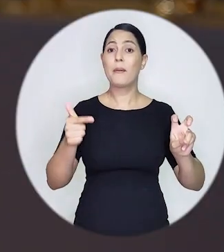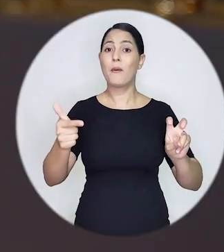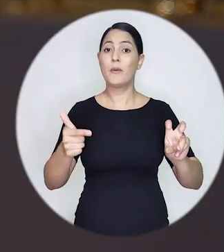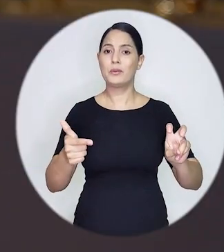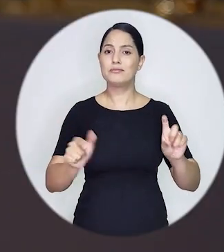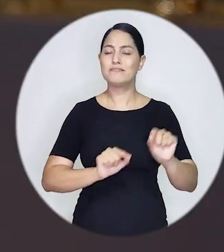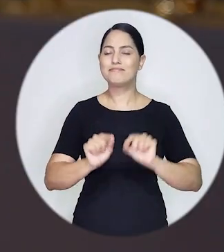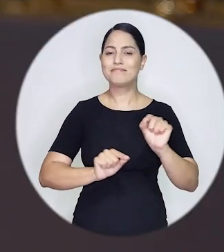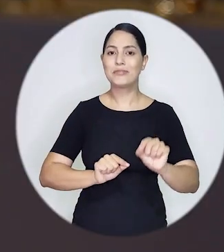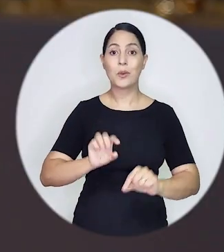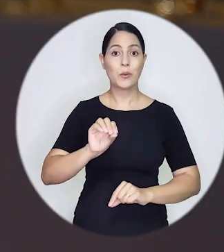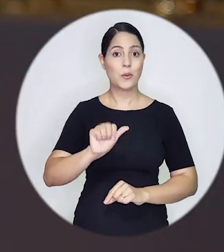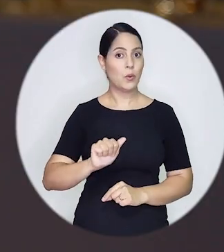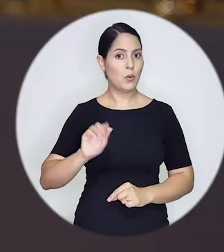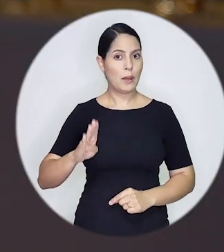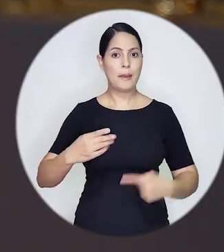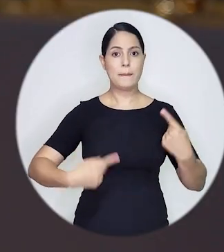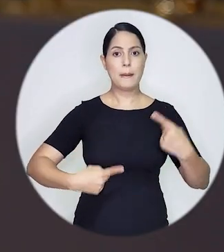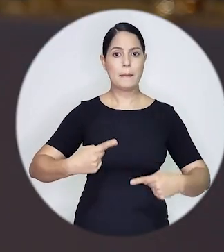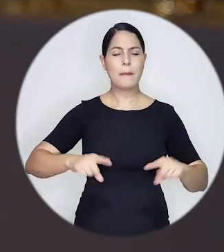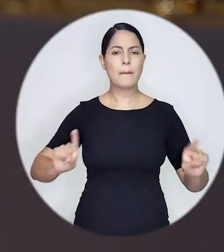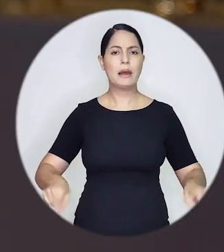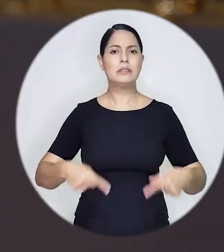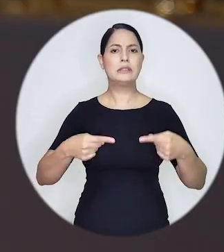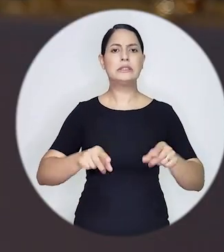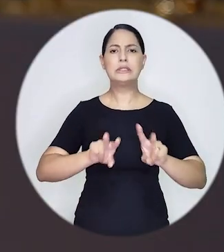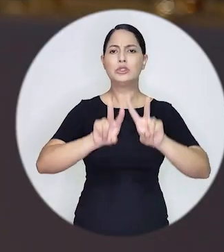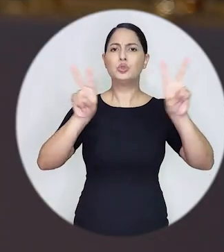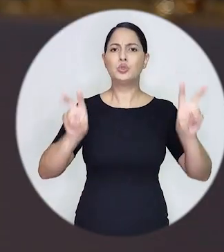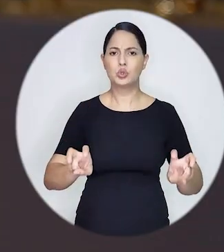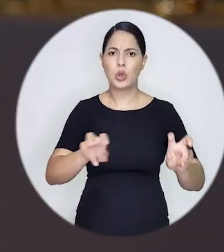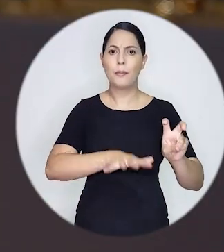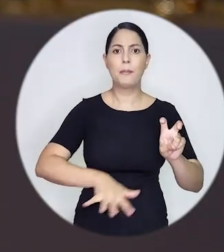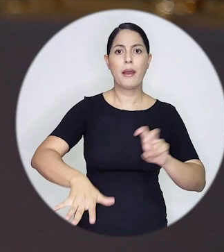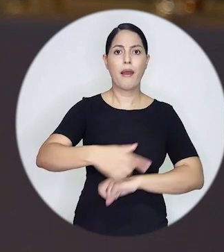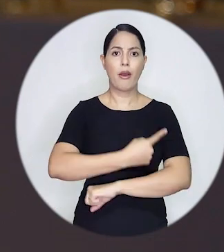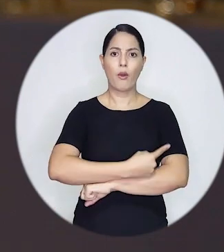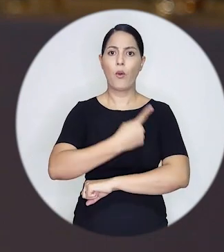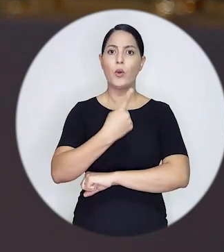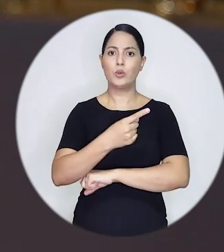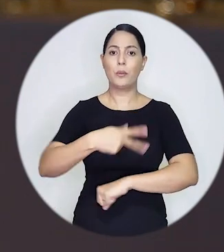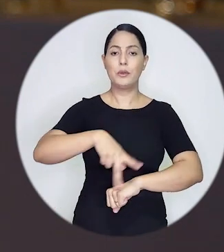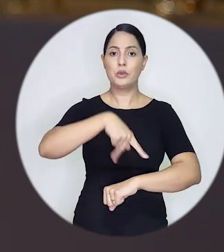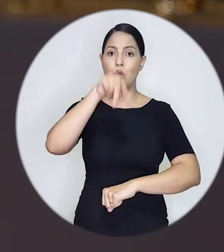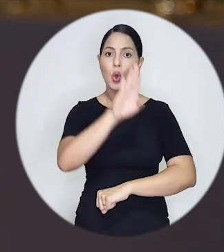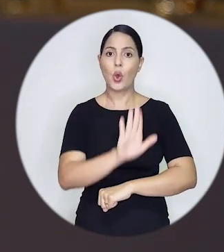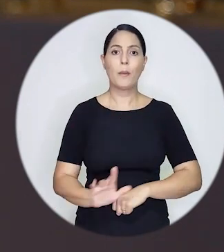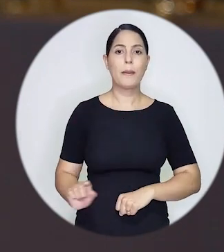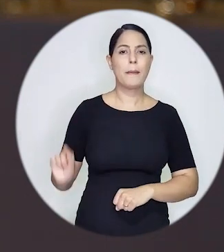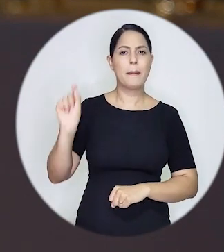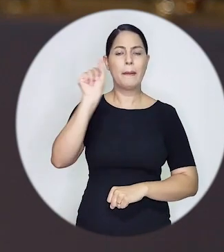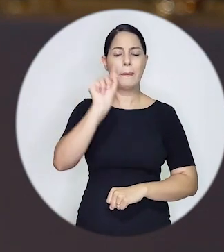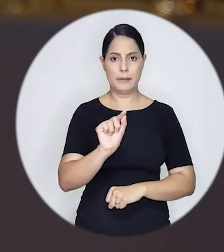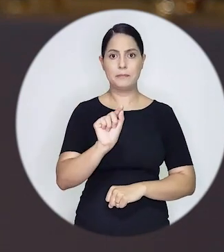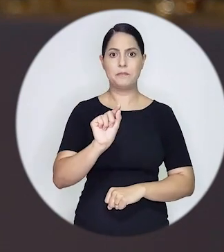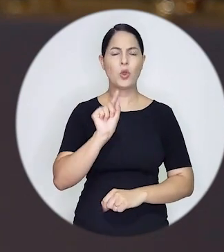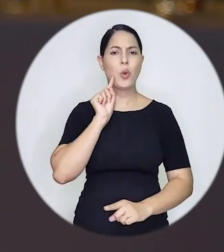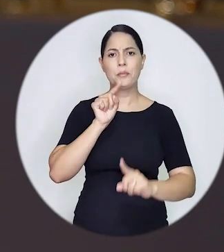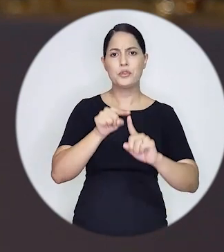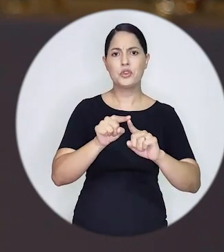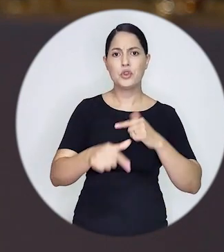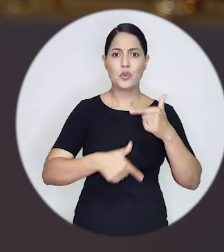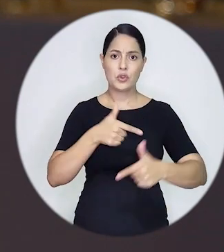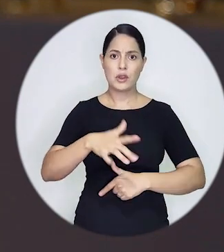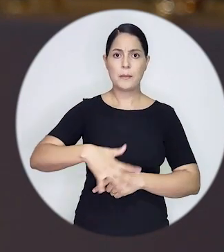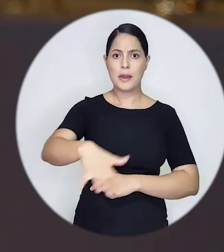Mudando de assunto, a OAB Nacional tem discutido os principais desafios da advocacia no setor condominial do país.